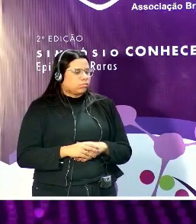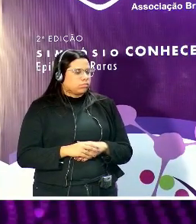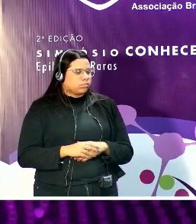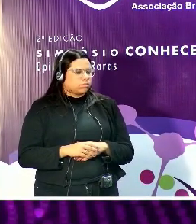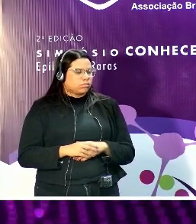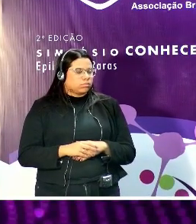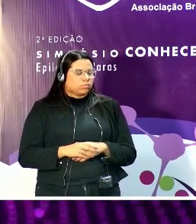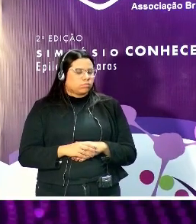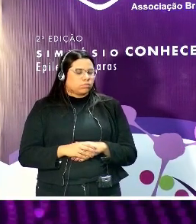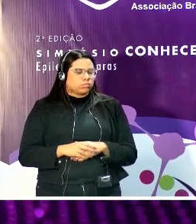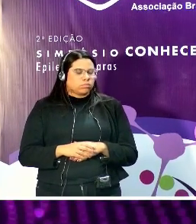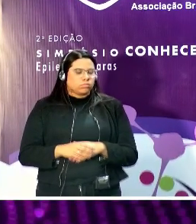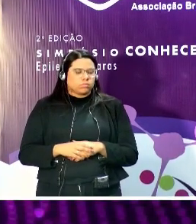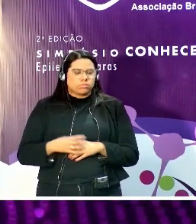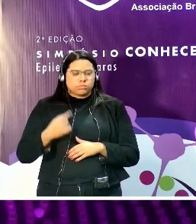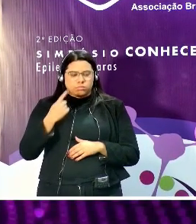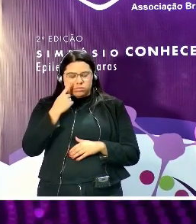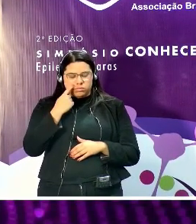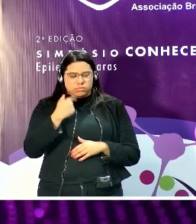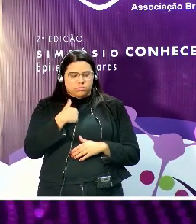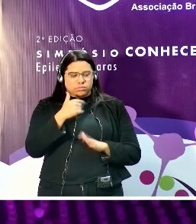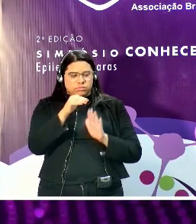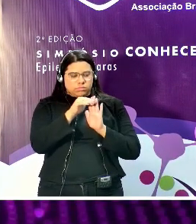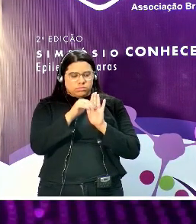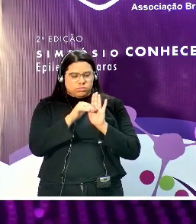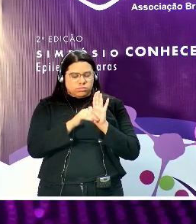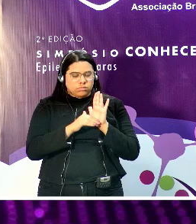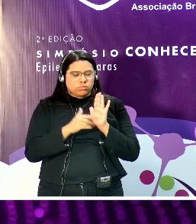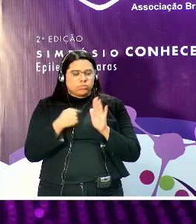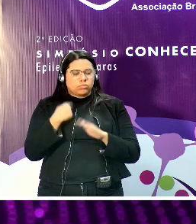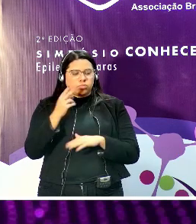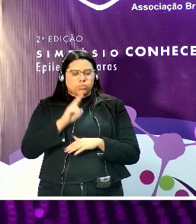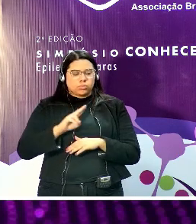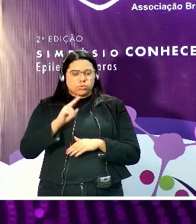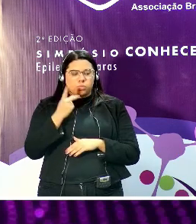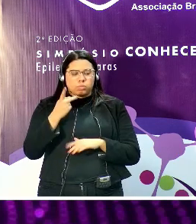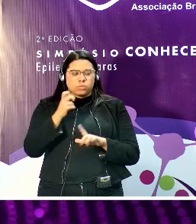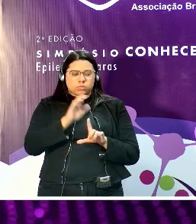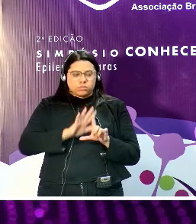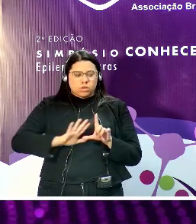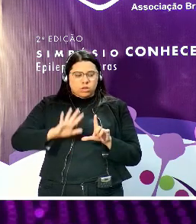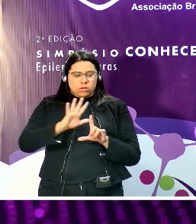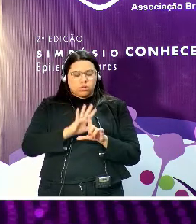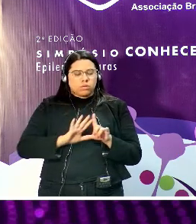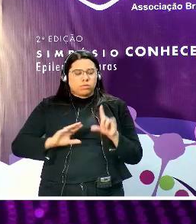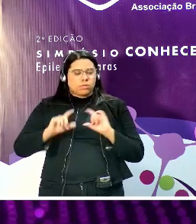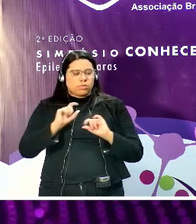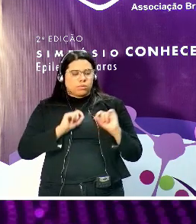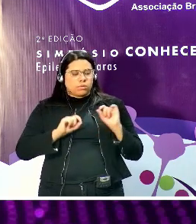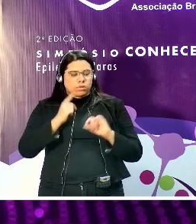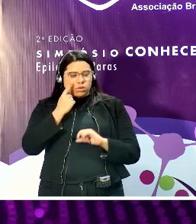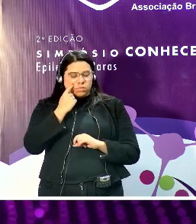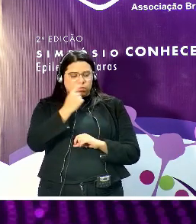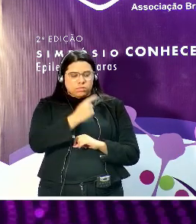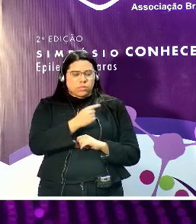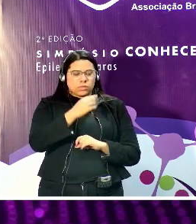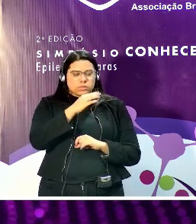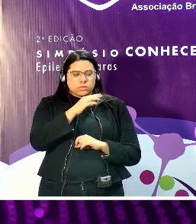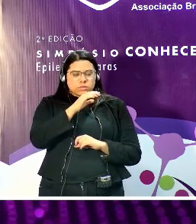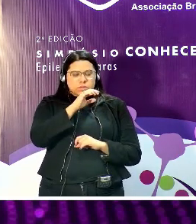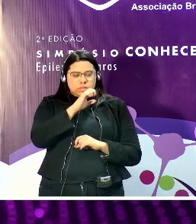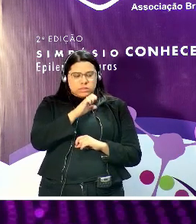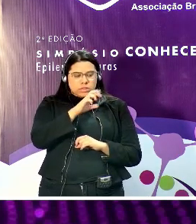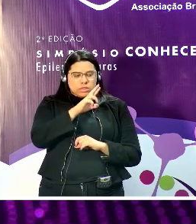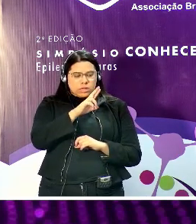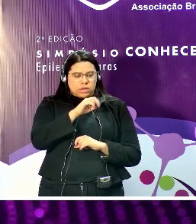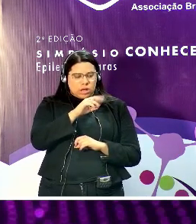minha declaração. A gente usa 2 plataformas, que são o Cerebrum, que é uma plataforma de